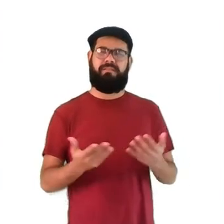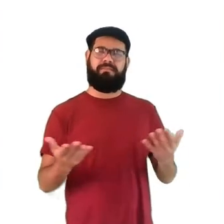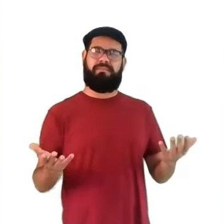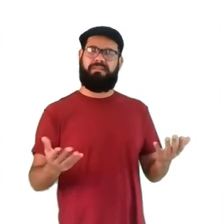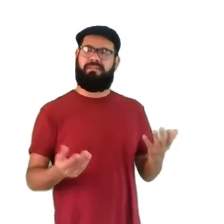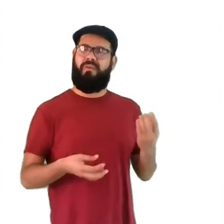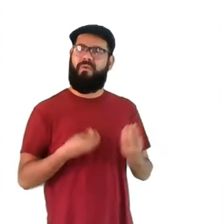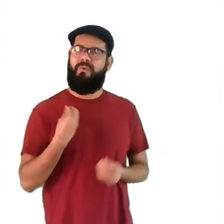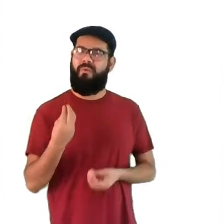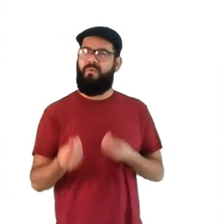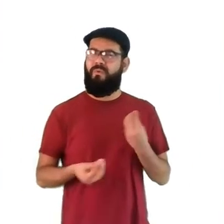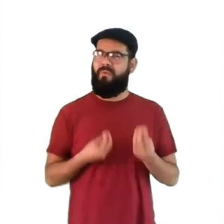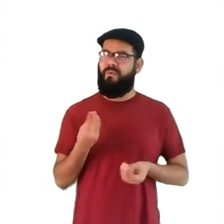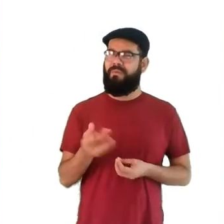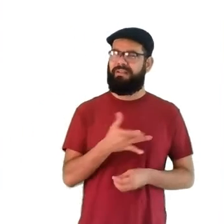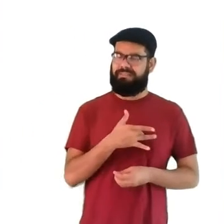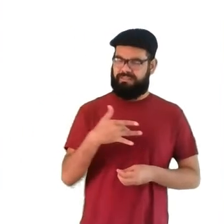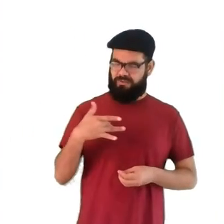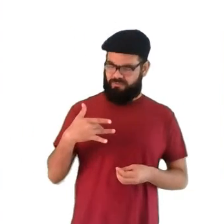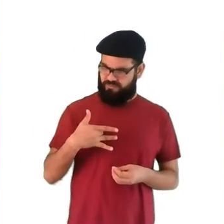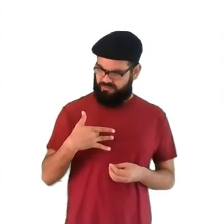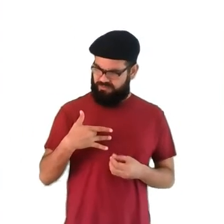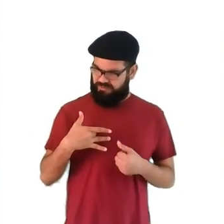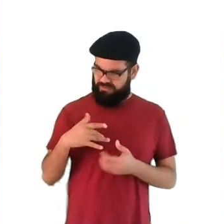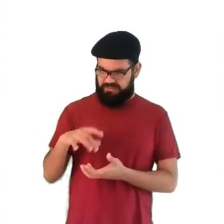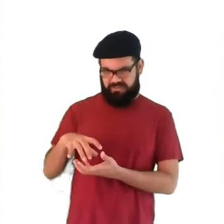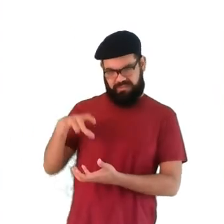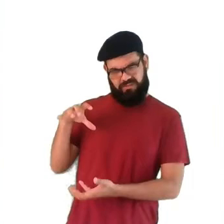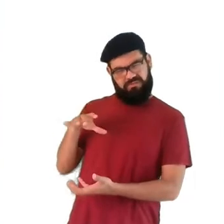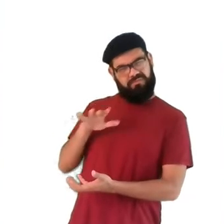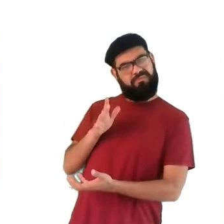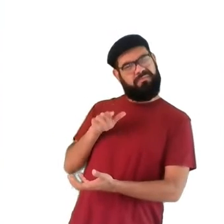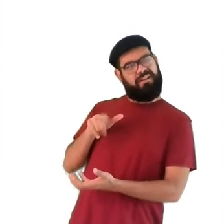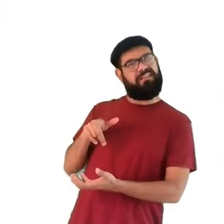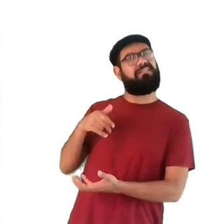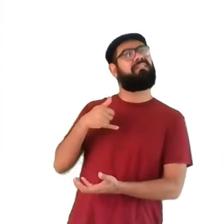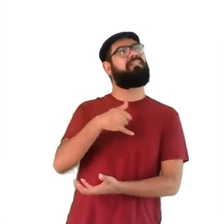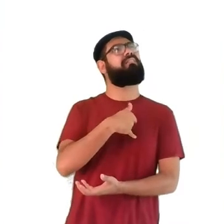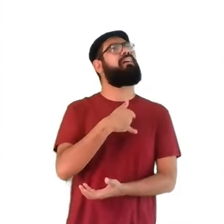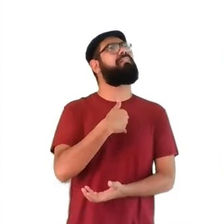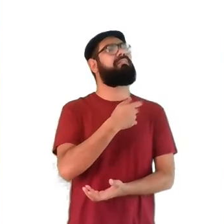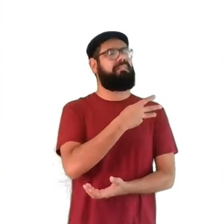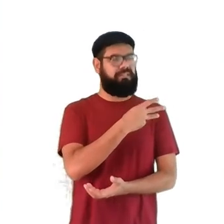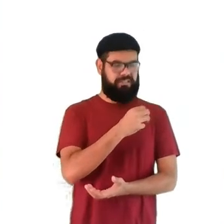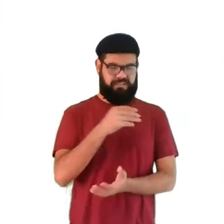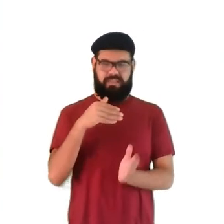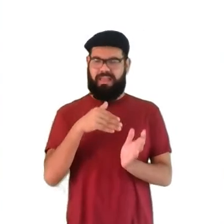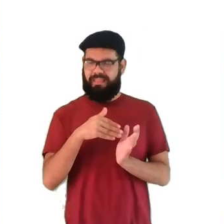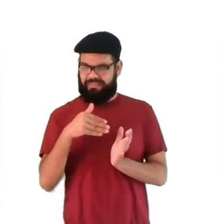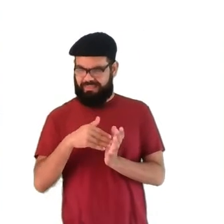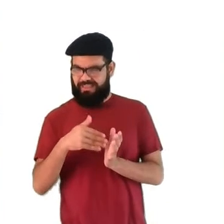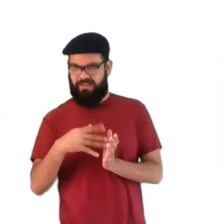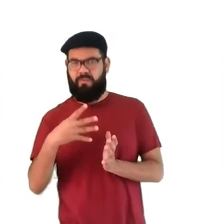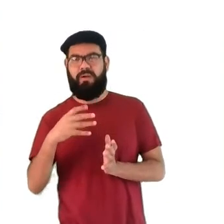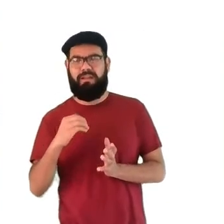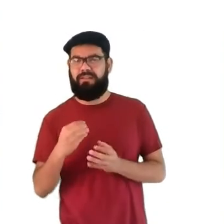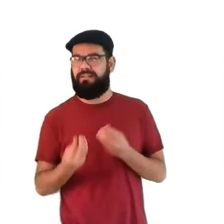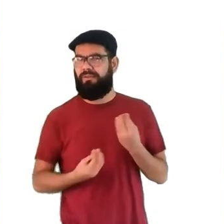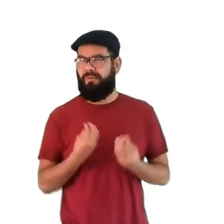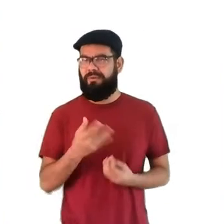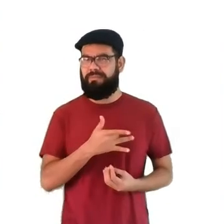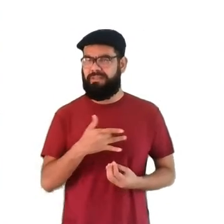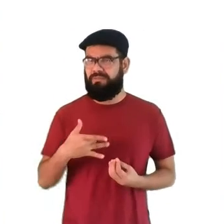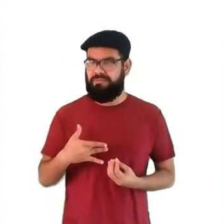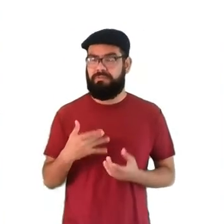questão da saúde desse adulto médio, dos 30 aos 40 anos? Vamos ver? Então, assim, nas pessoas que estão